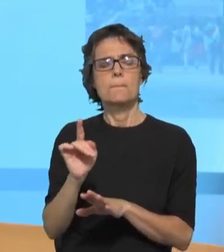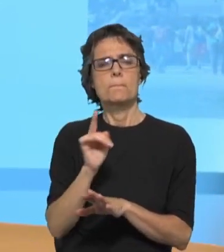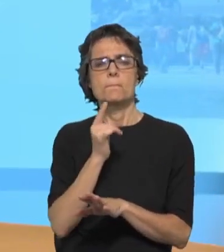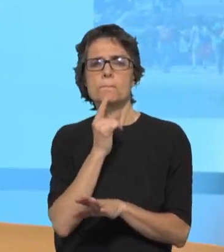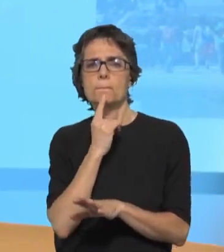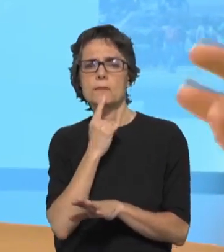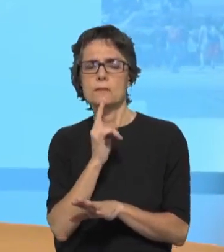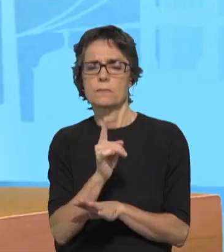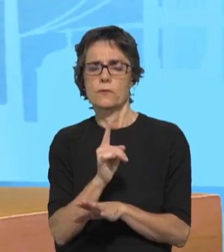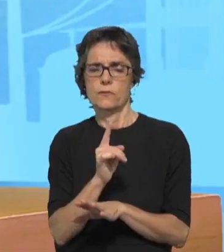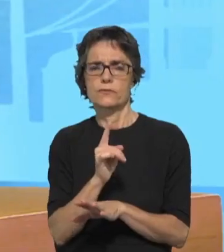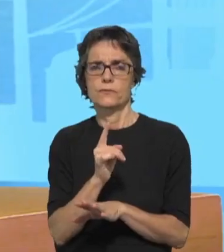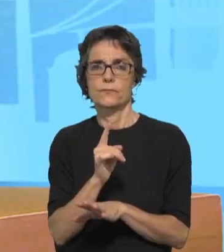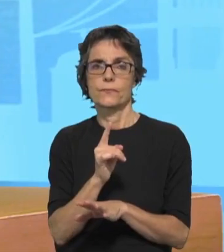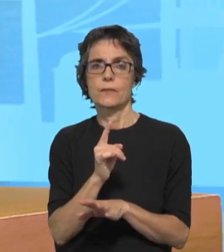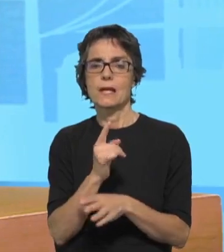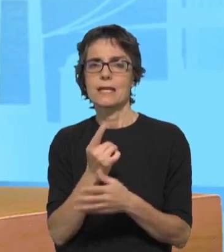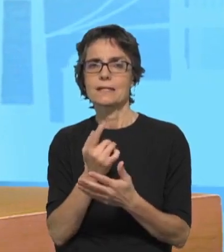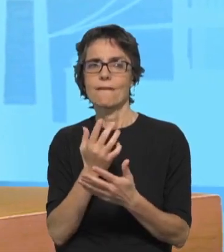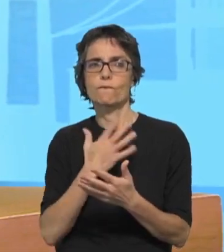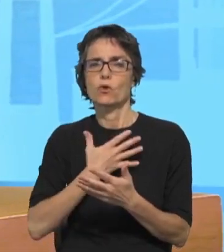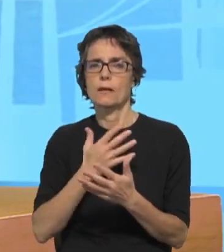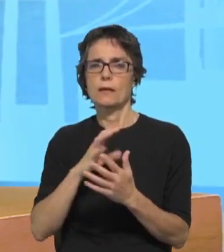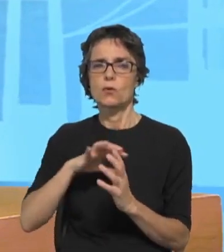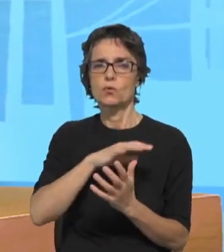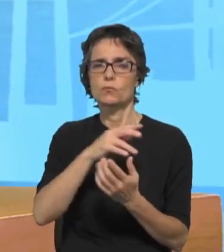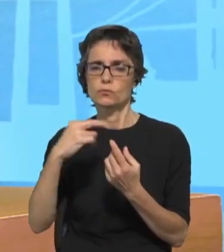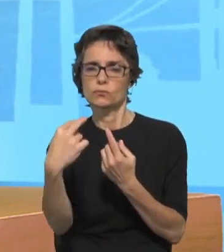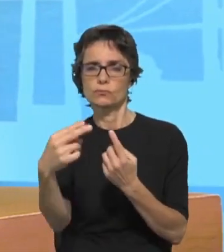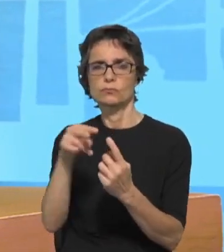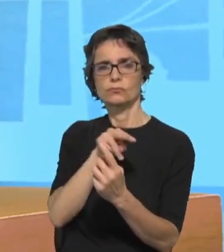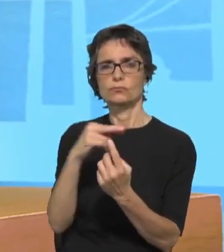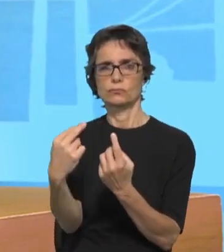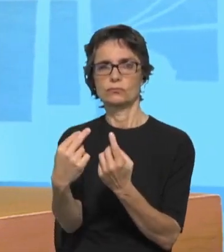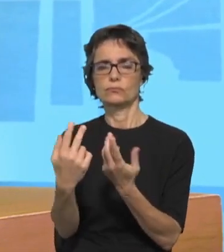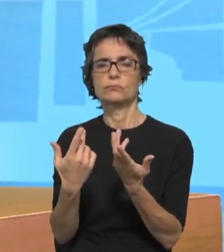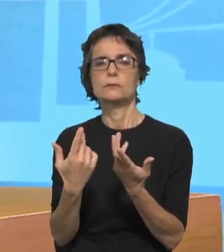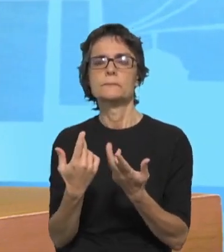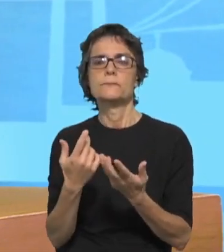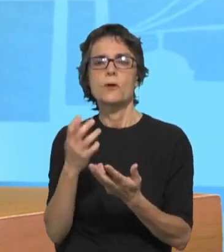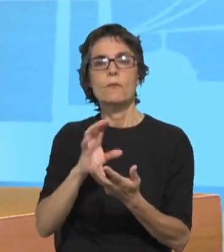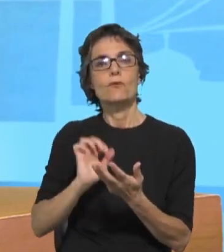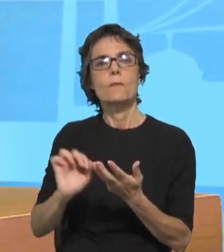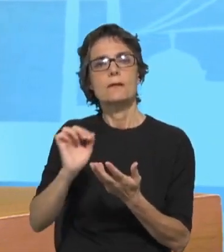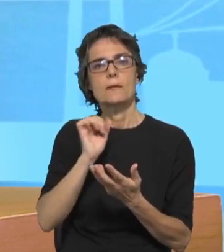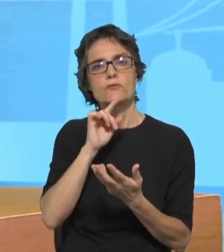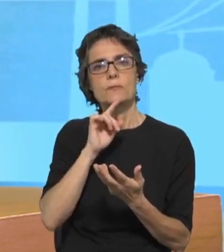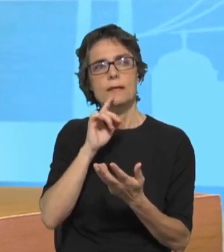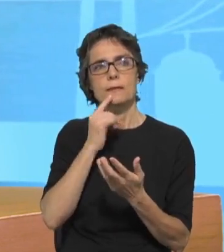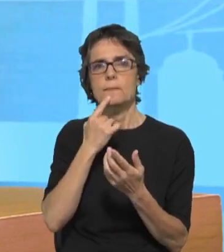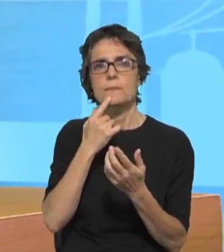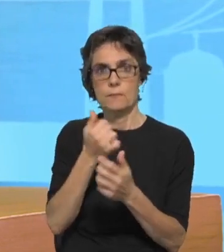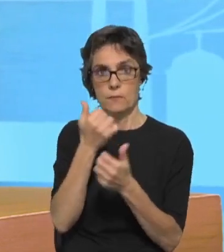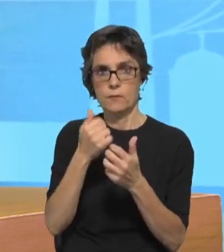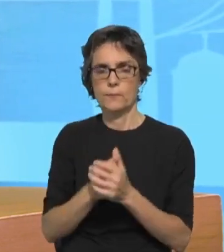é particularmente ativa no modo como ele, de facto, lê a realidade. Na terceira sessão,